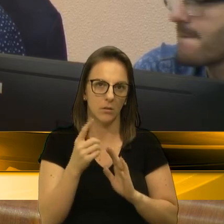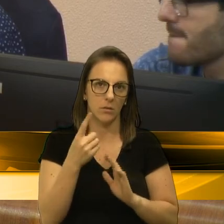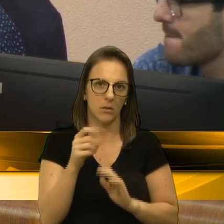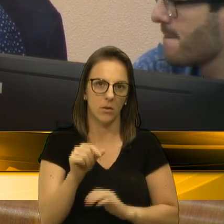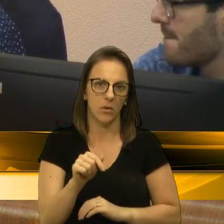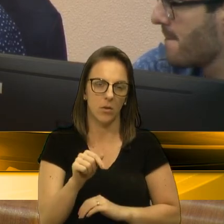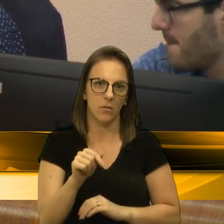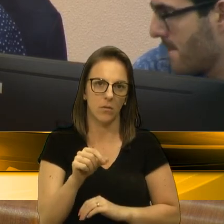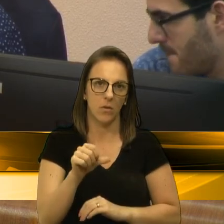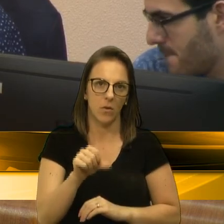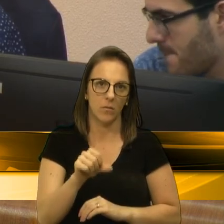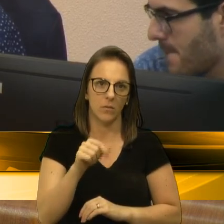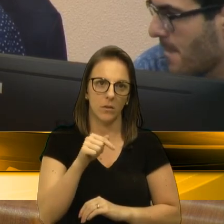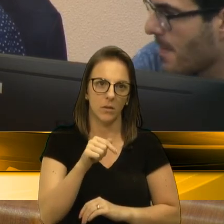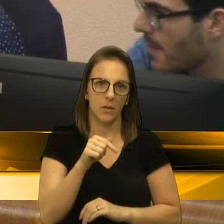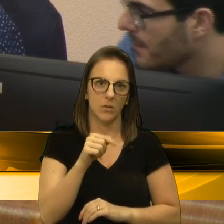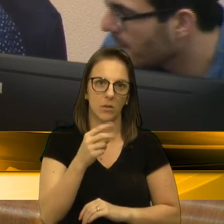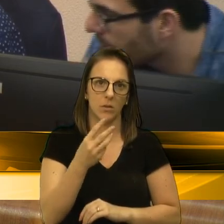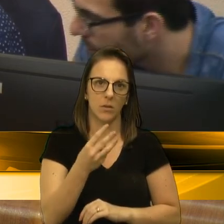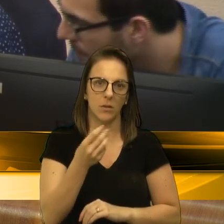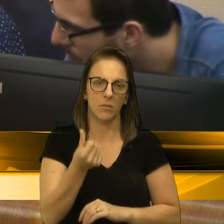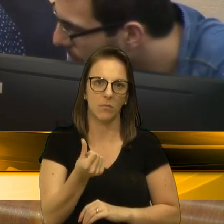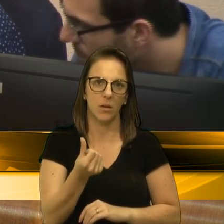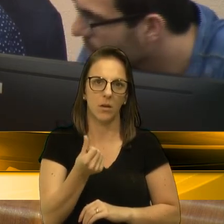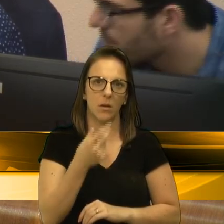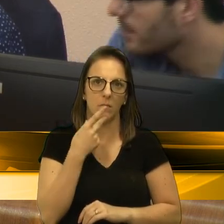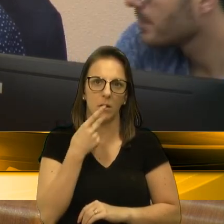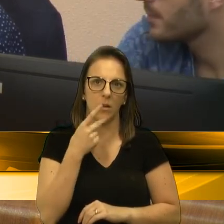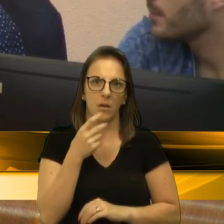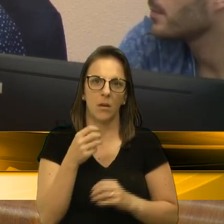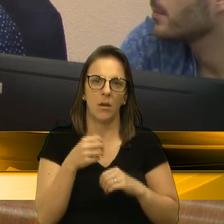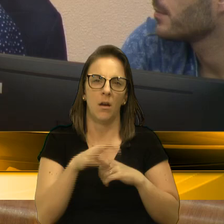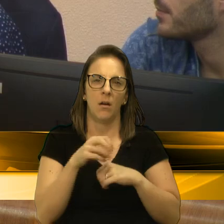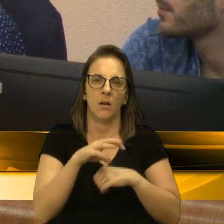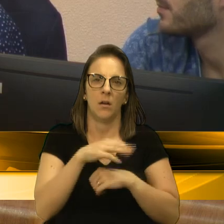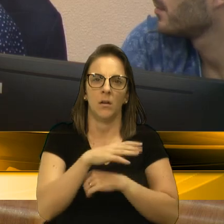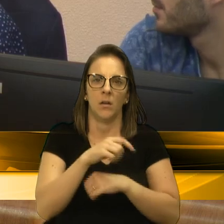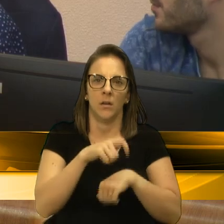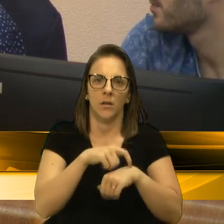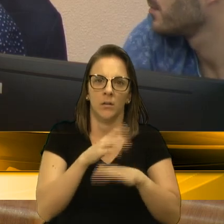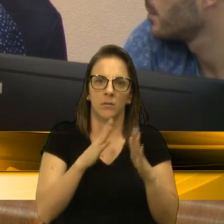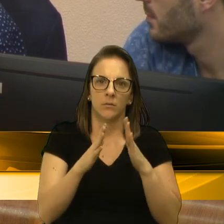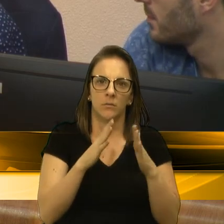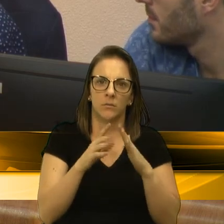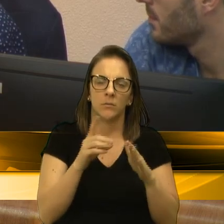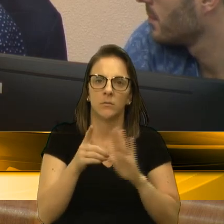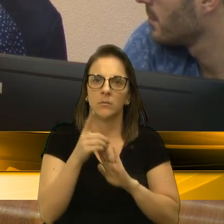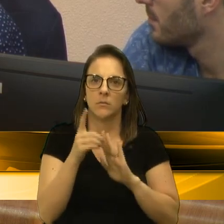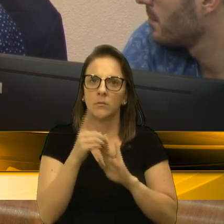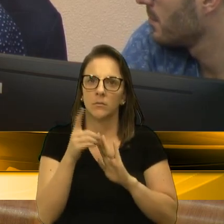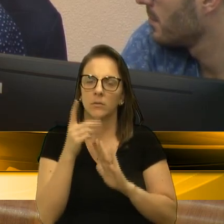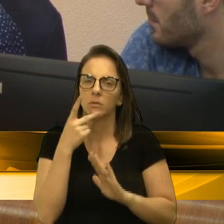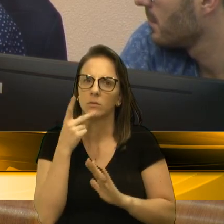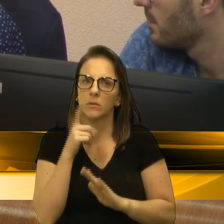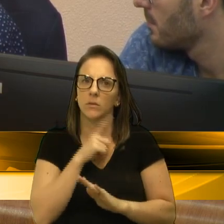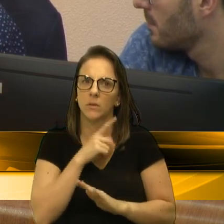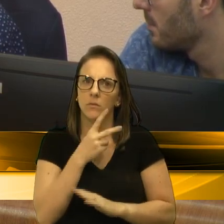19736/2018, que regulamenta normas para o evento temporários e que posteriormente dito decreto foi revogado pela edição do decreto